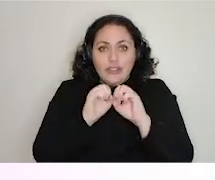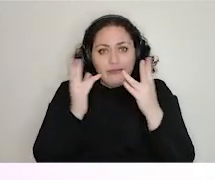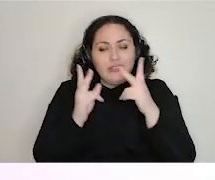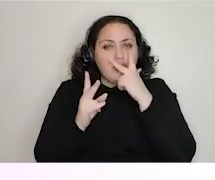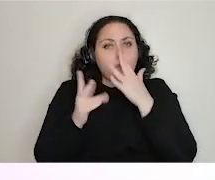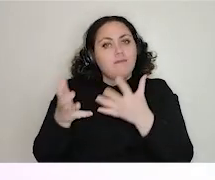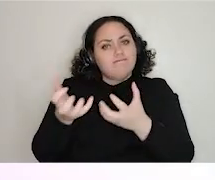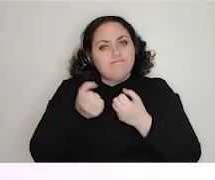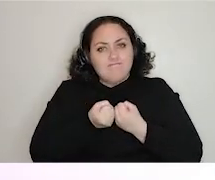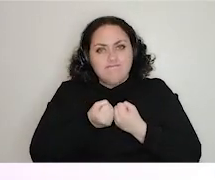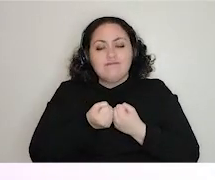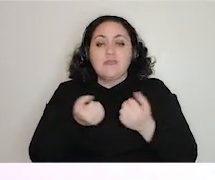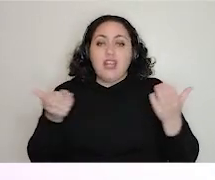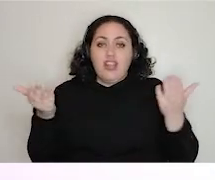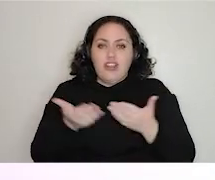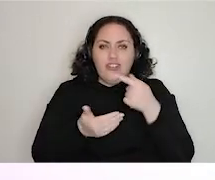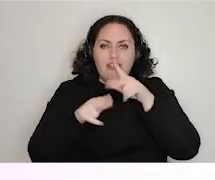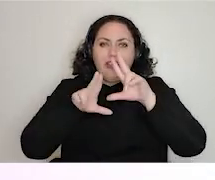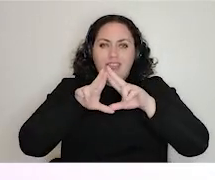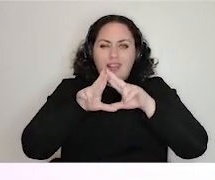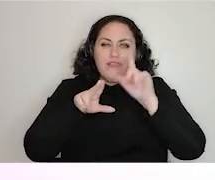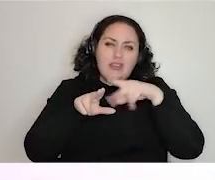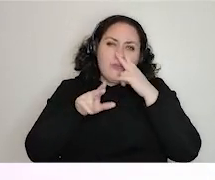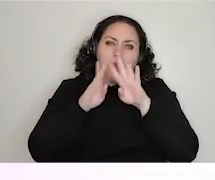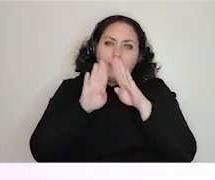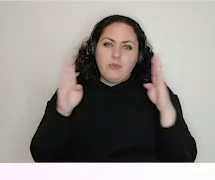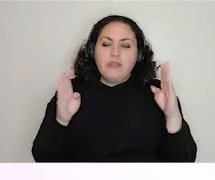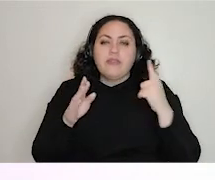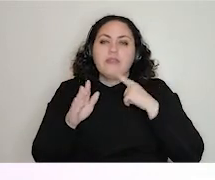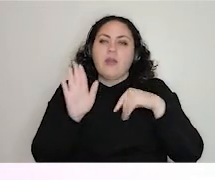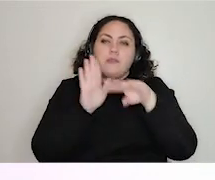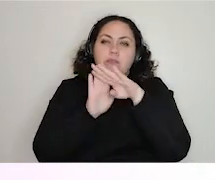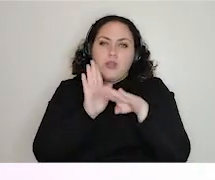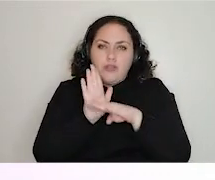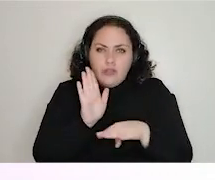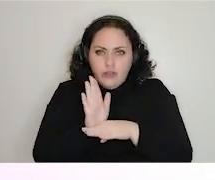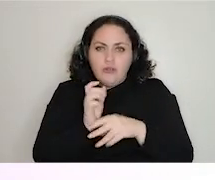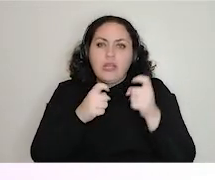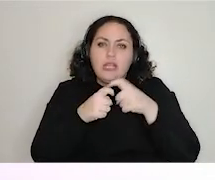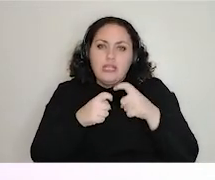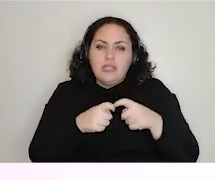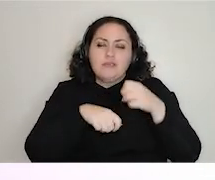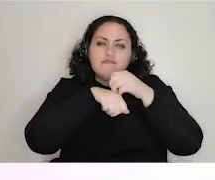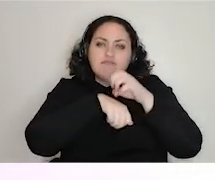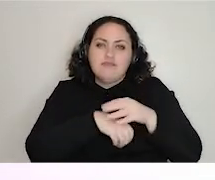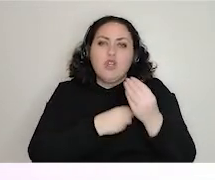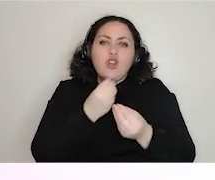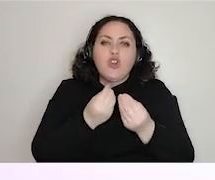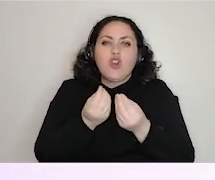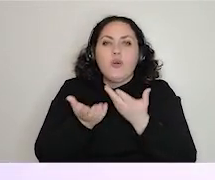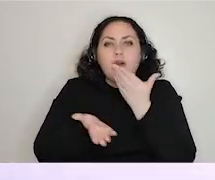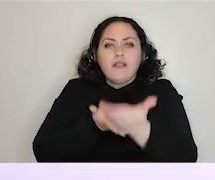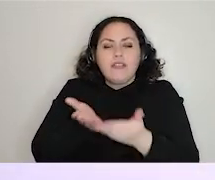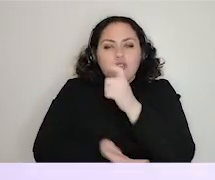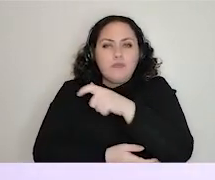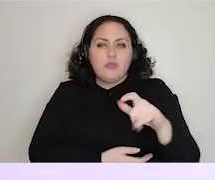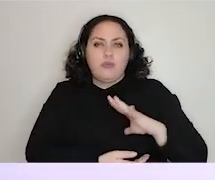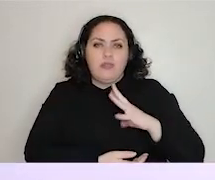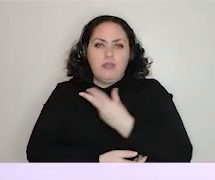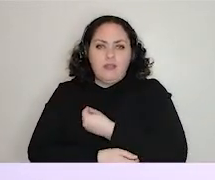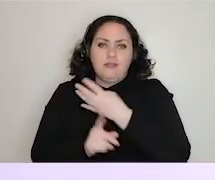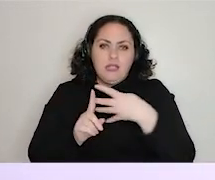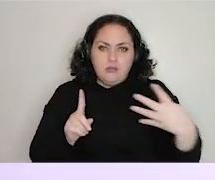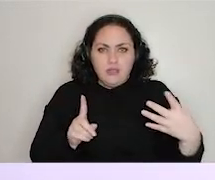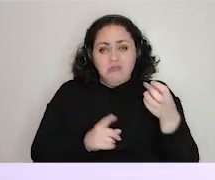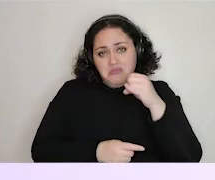nesse drive, nessa biblioteca que eu separei para vocês, tem protocolos clínicos de diretrizes terapêuticas para o manejo de pessoas